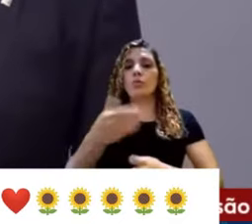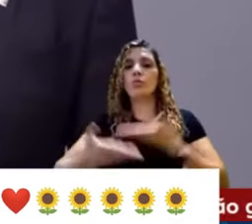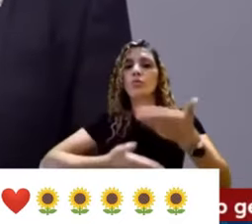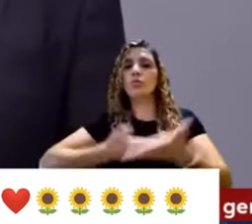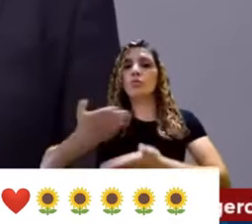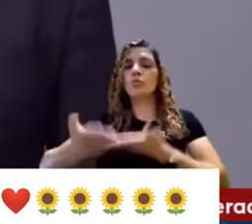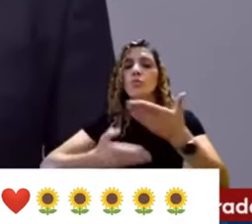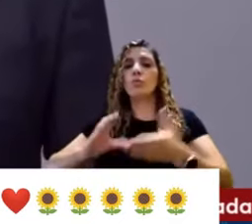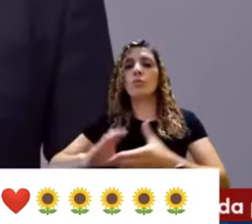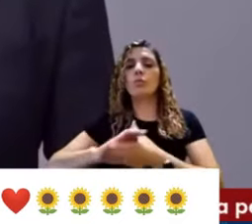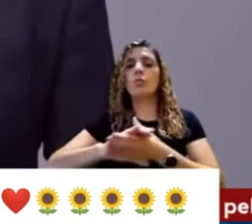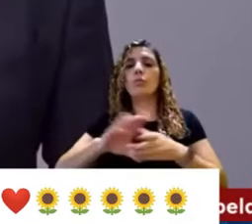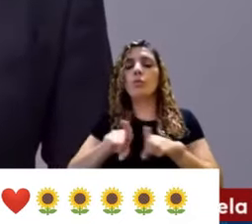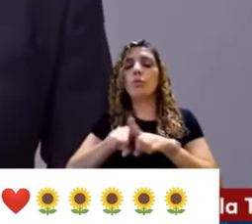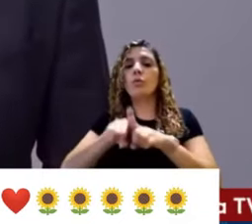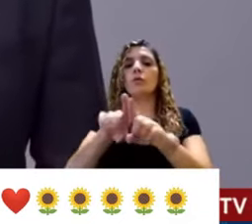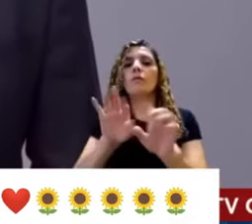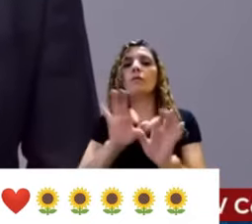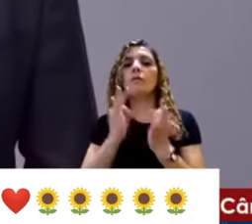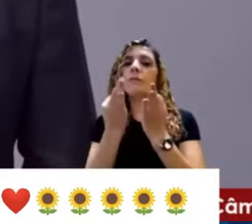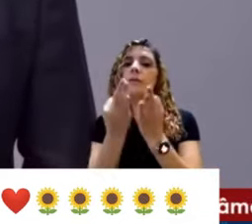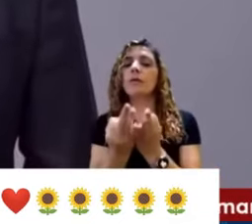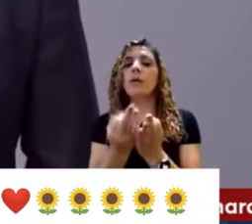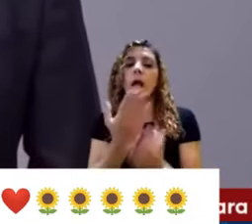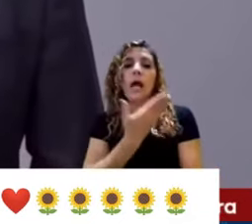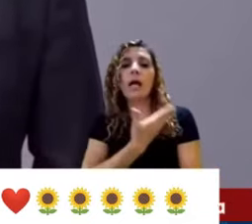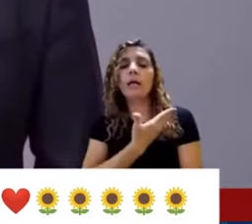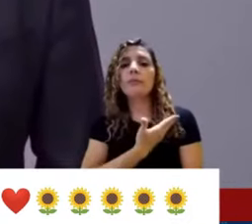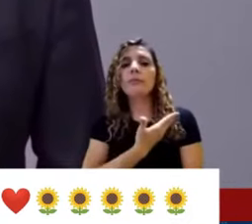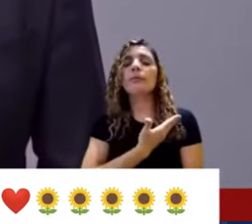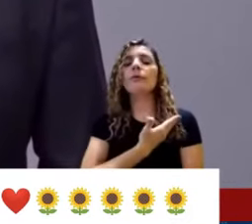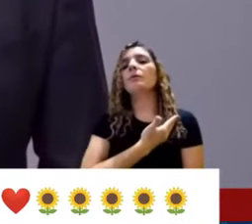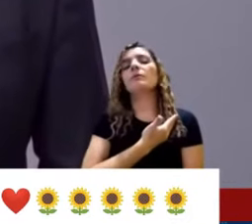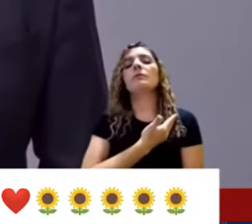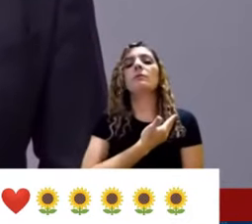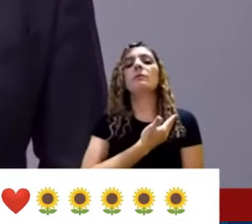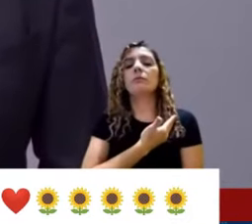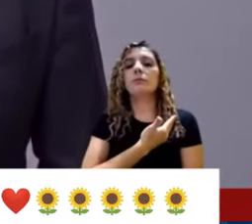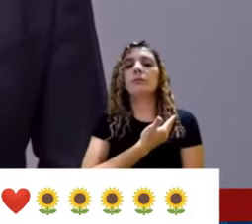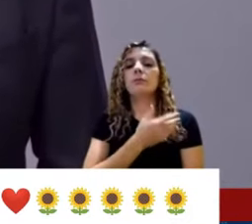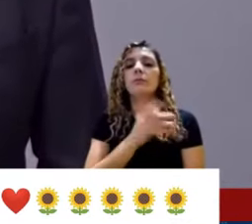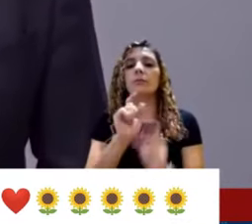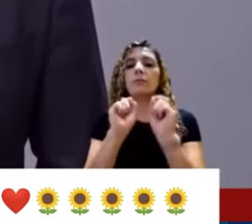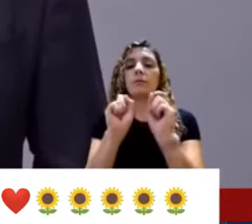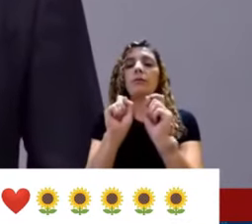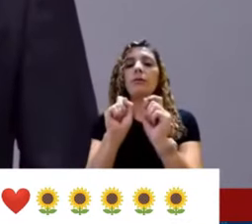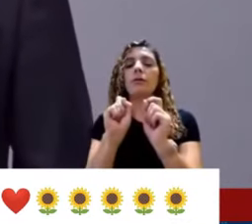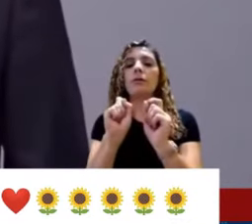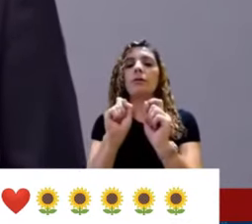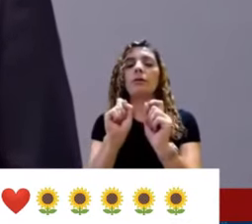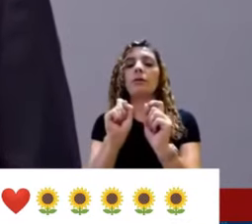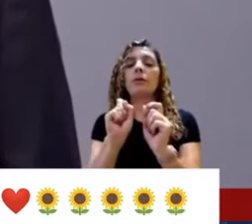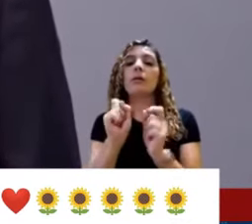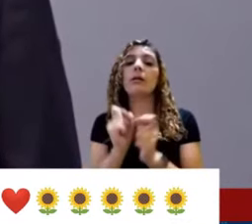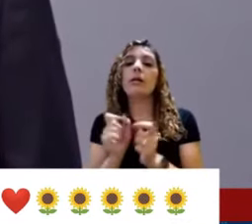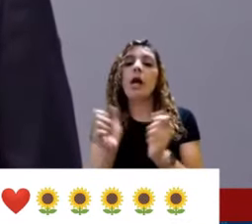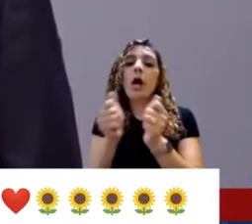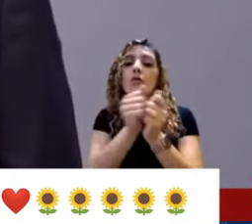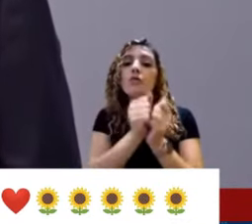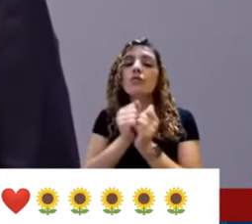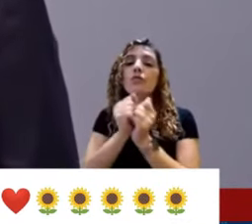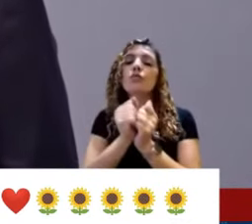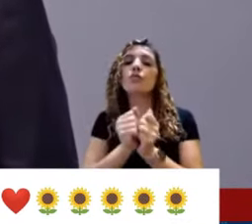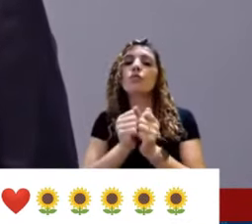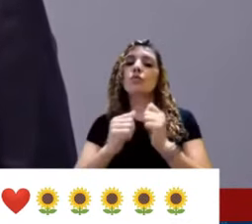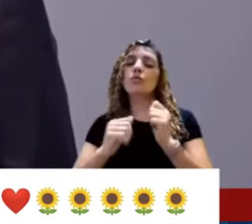parceiros, familiares, amigos que fazem parte da construção dessa história